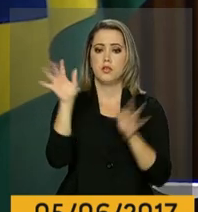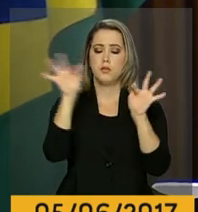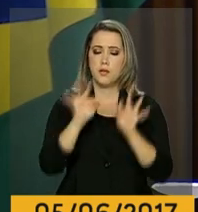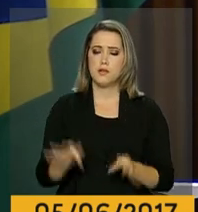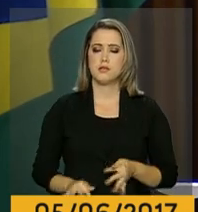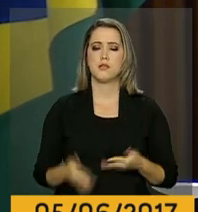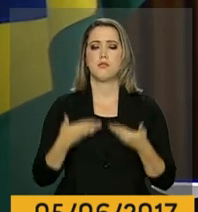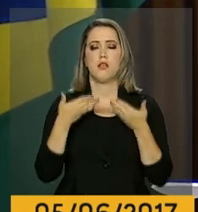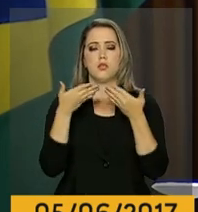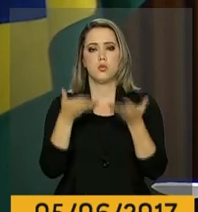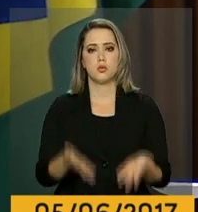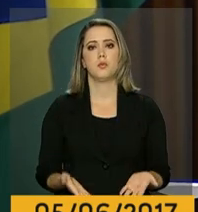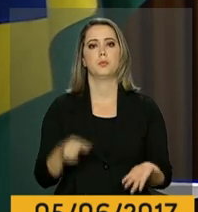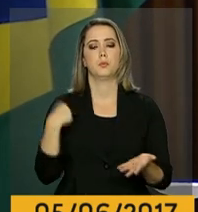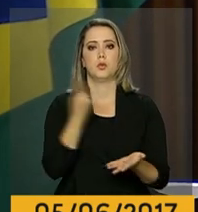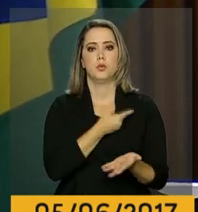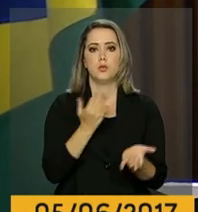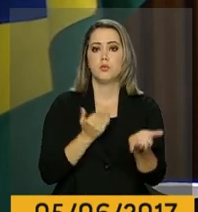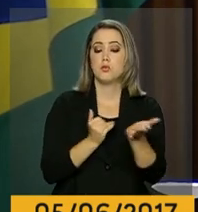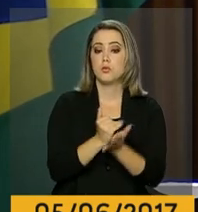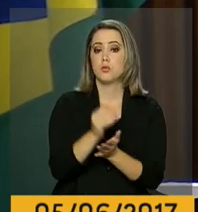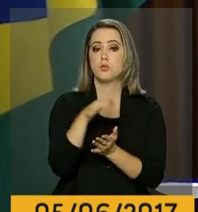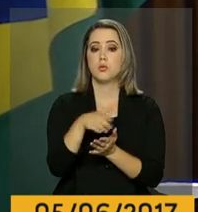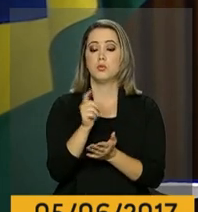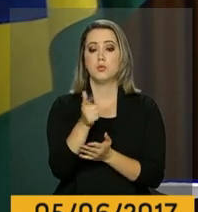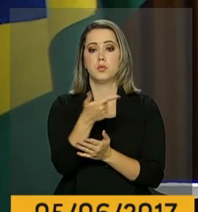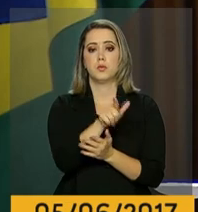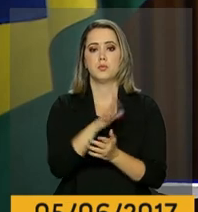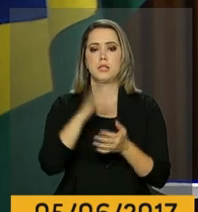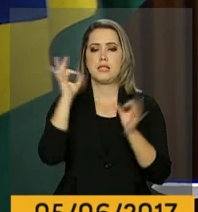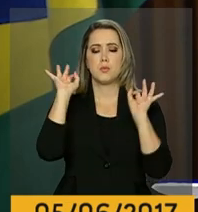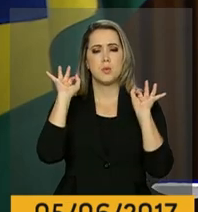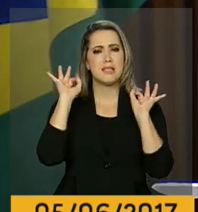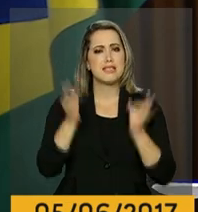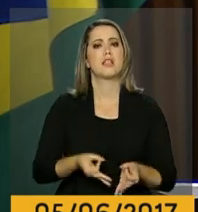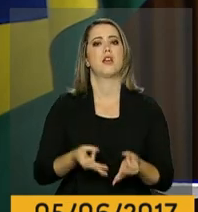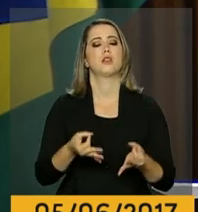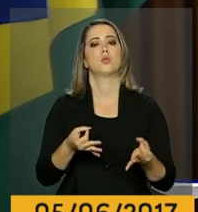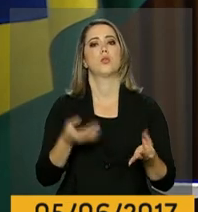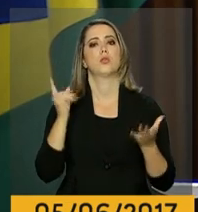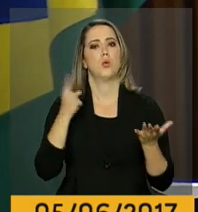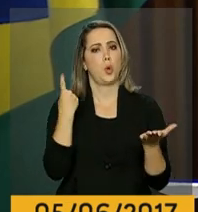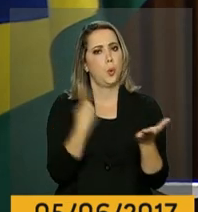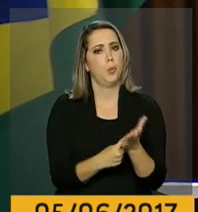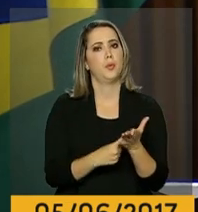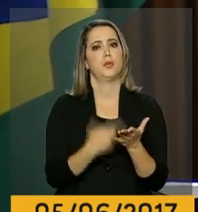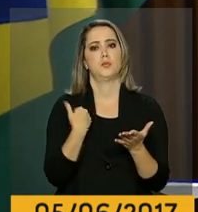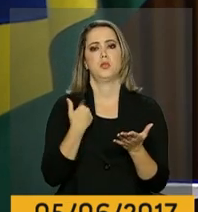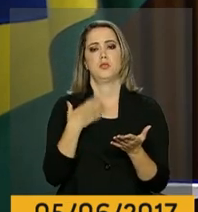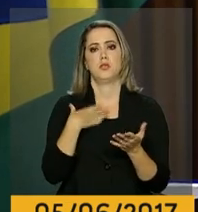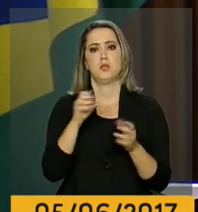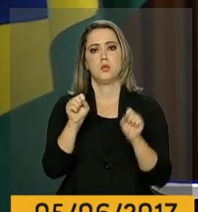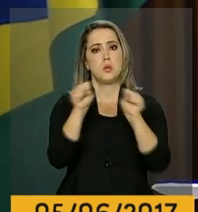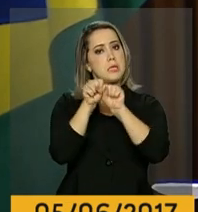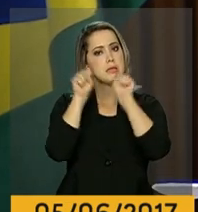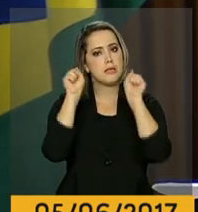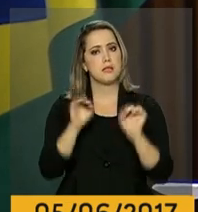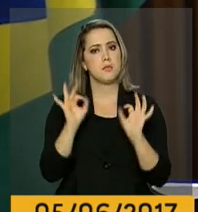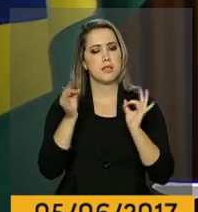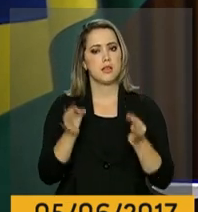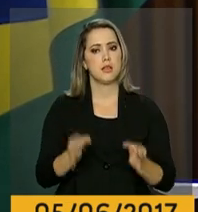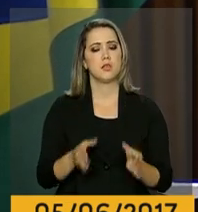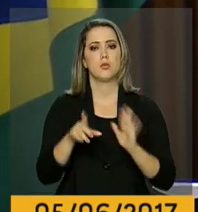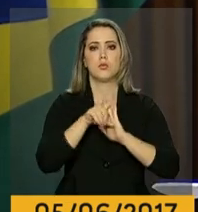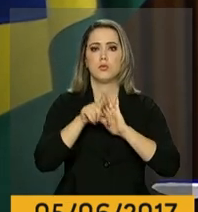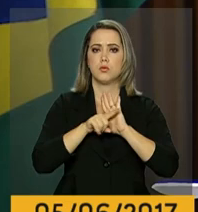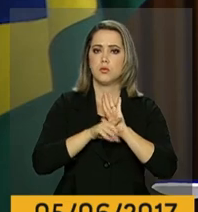é com muita satisfação que nós damos início mais concreto agora mais sistematizado repito a palavra as ações